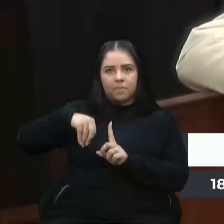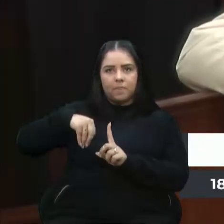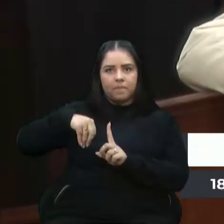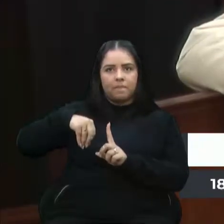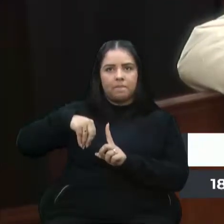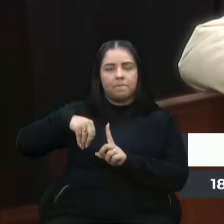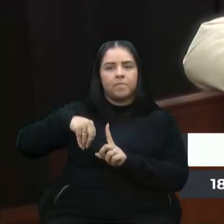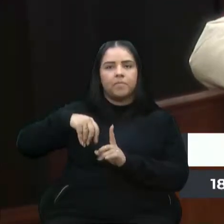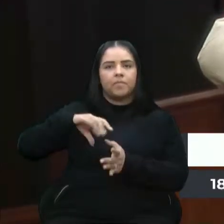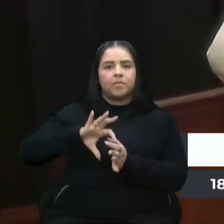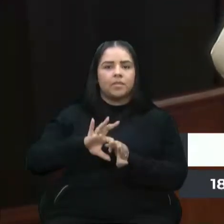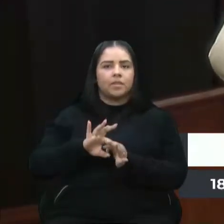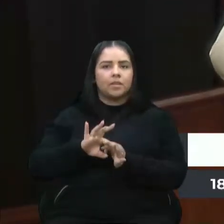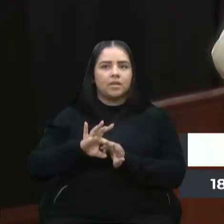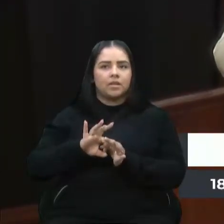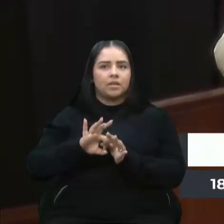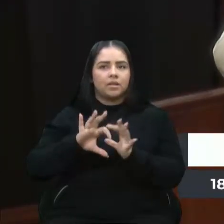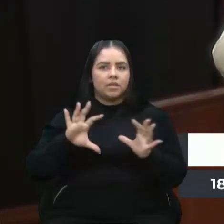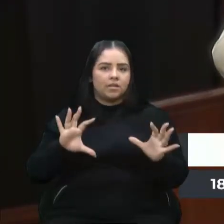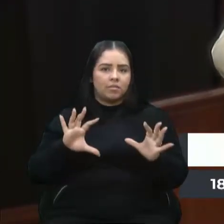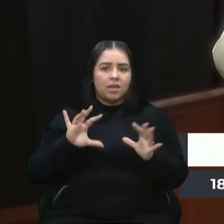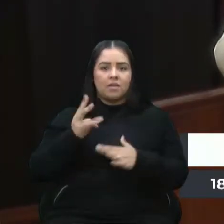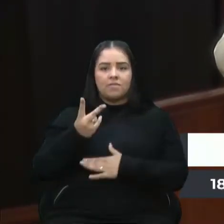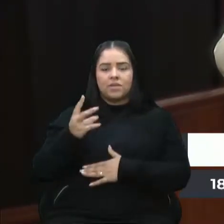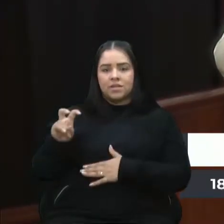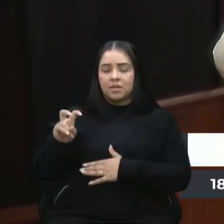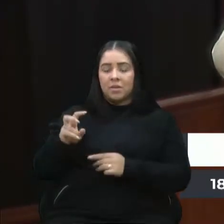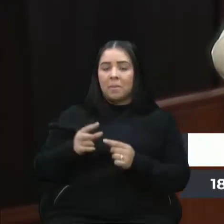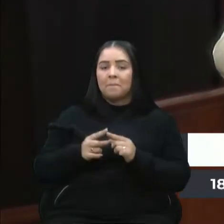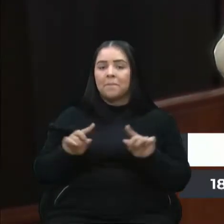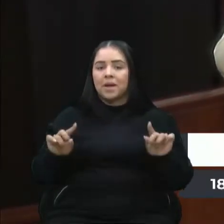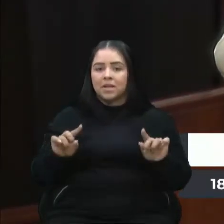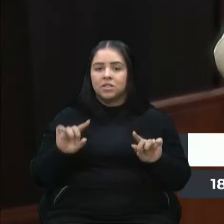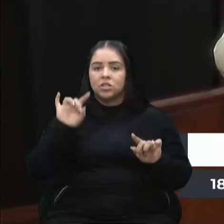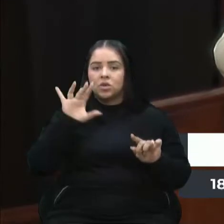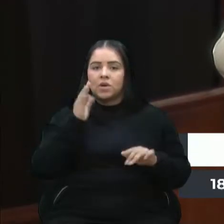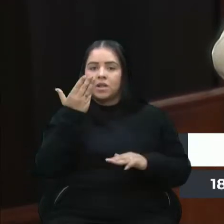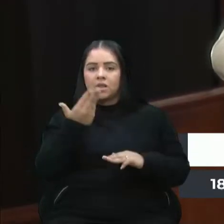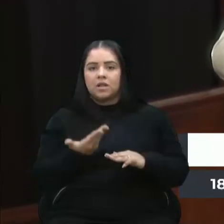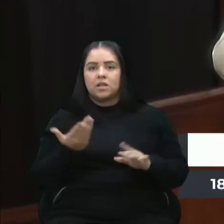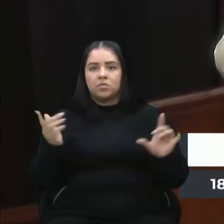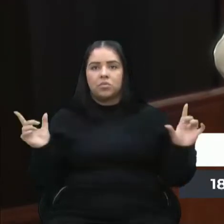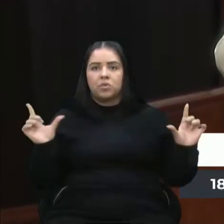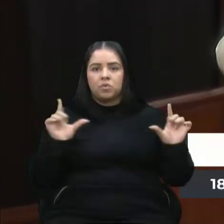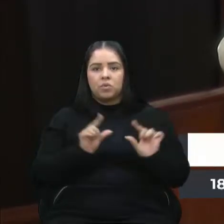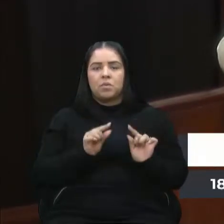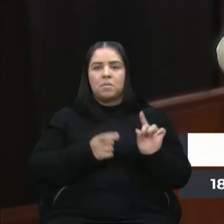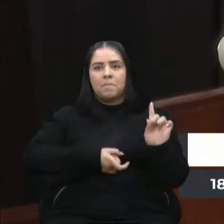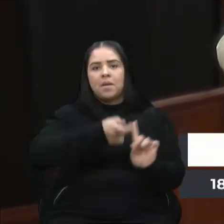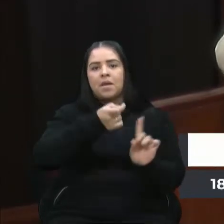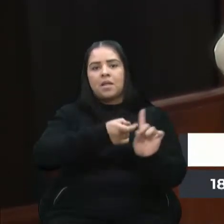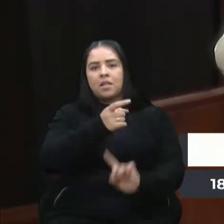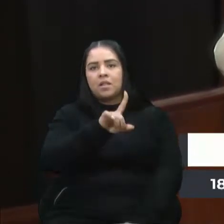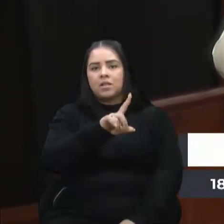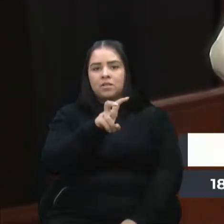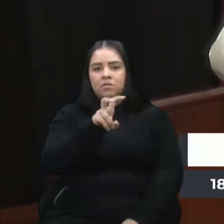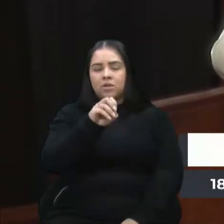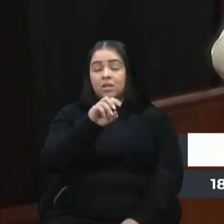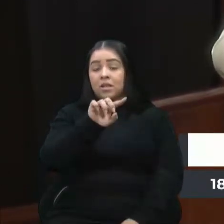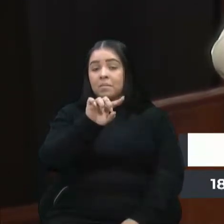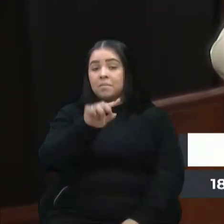se libera das outras 25. Só aí reduz nos próximos meses 150